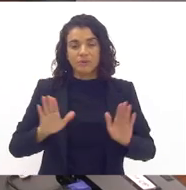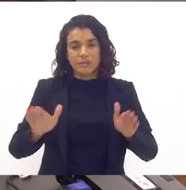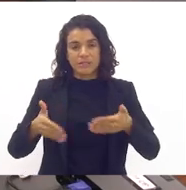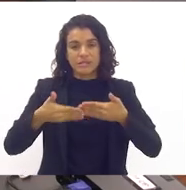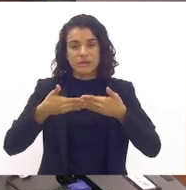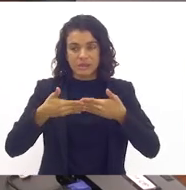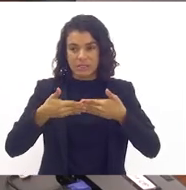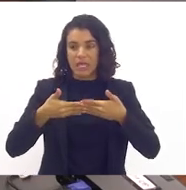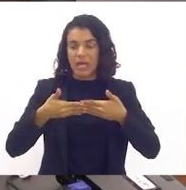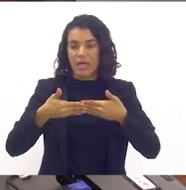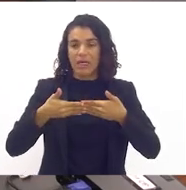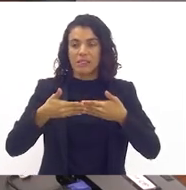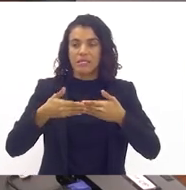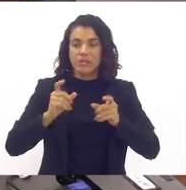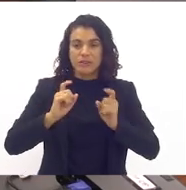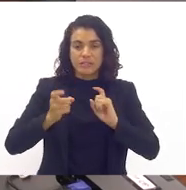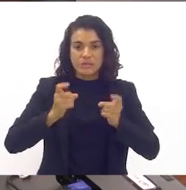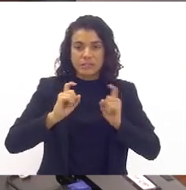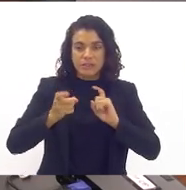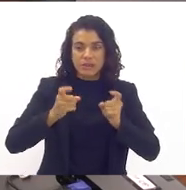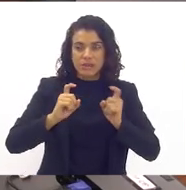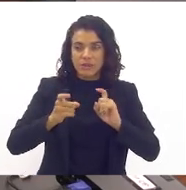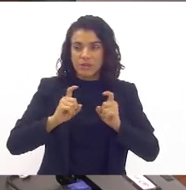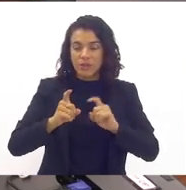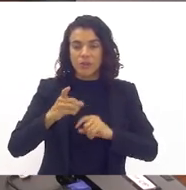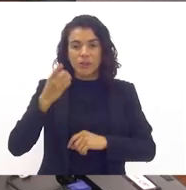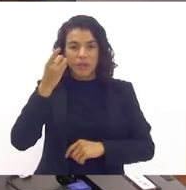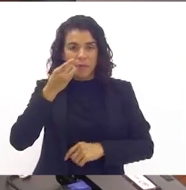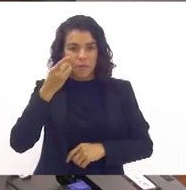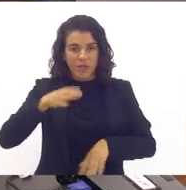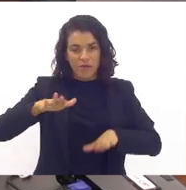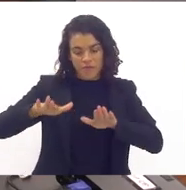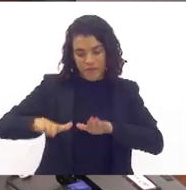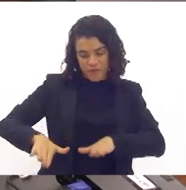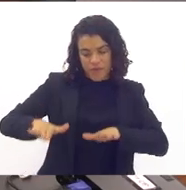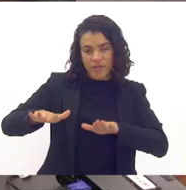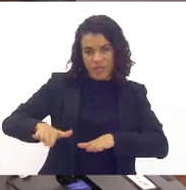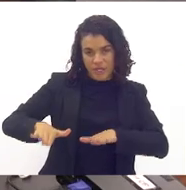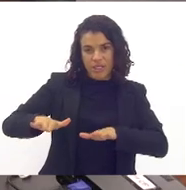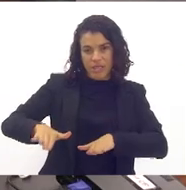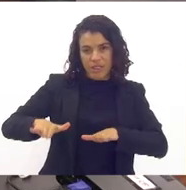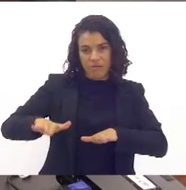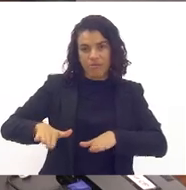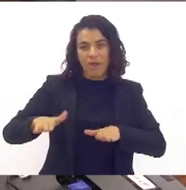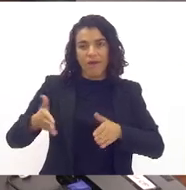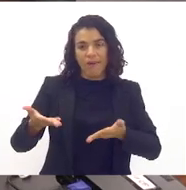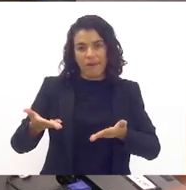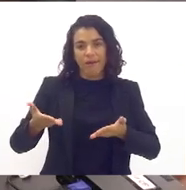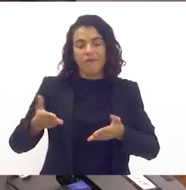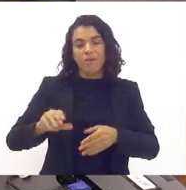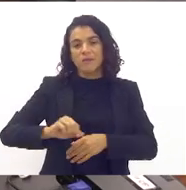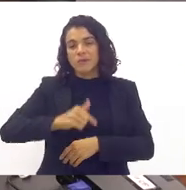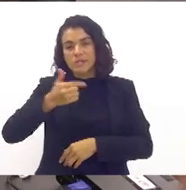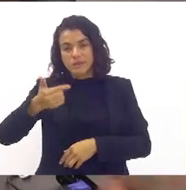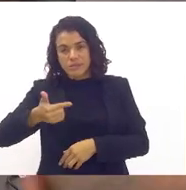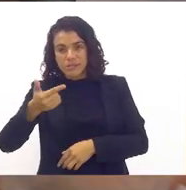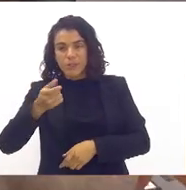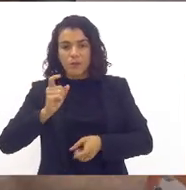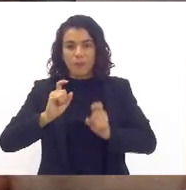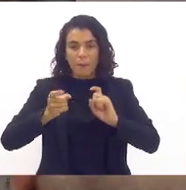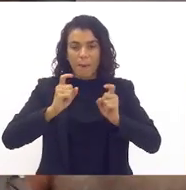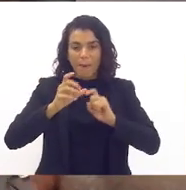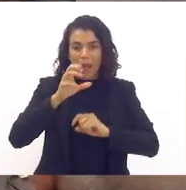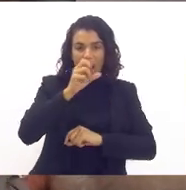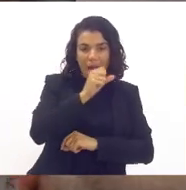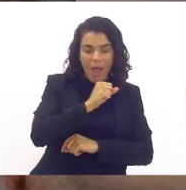encerrada a nossa reunião. Só peço os deputados para a gente... Vamos abrir agora uma segunda rodada aqui,